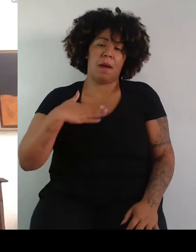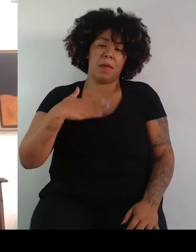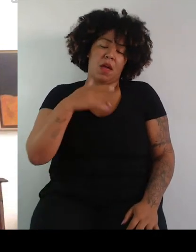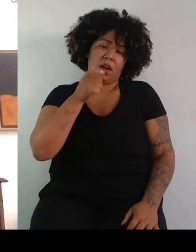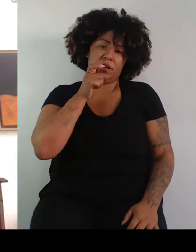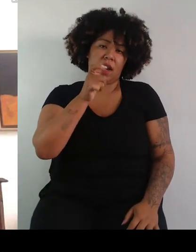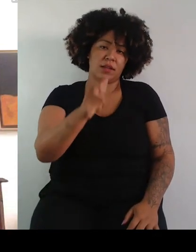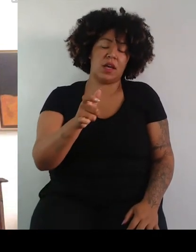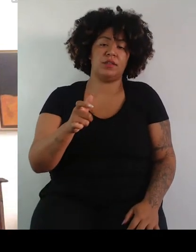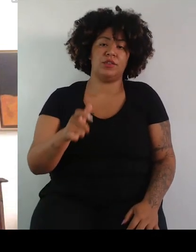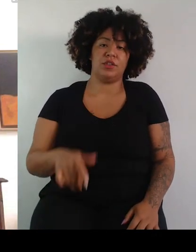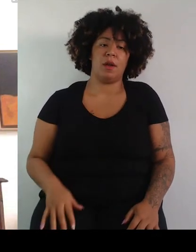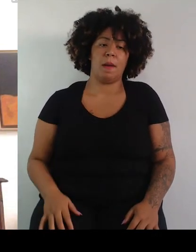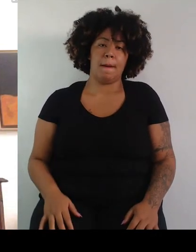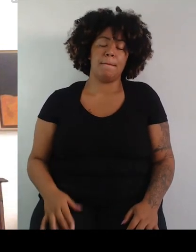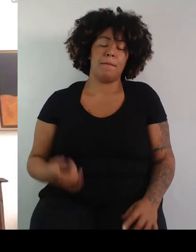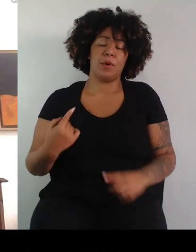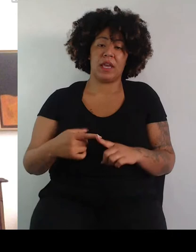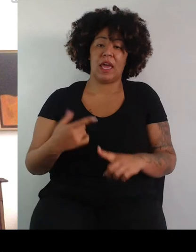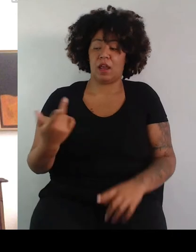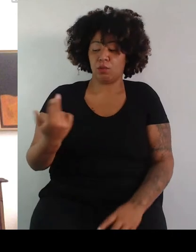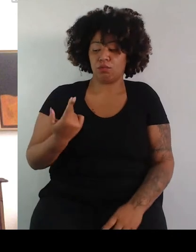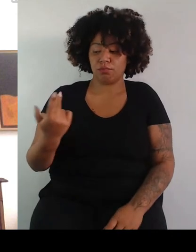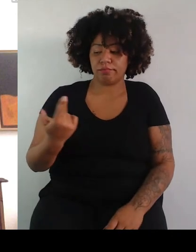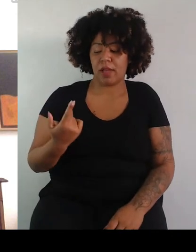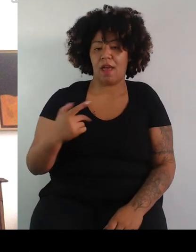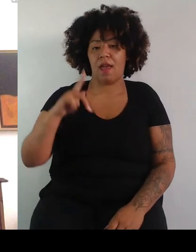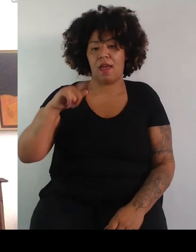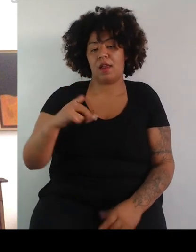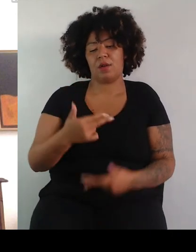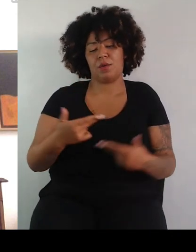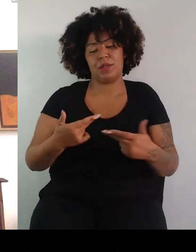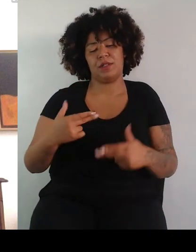história sobre ele e eu portanto coisas muito pessoais